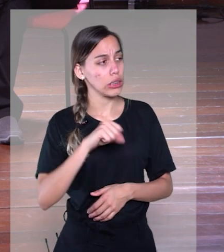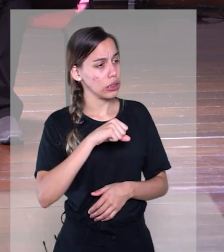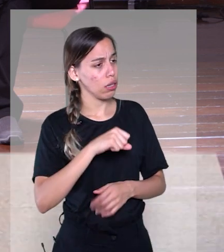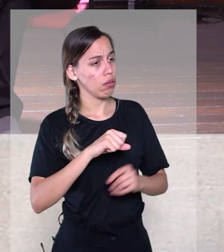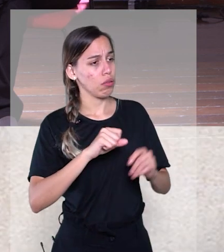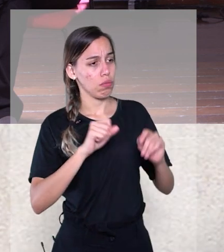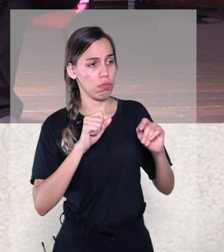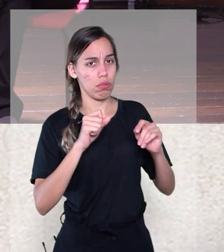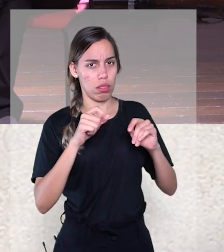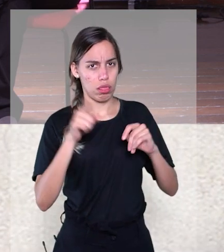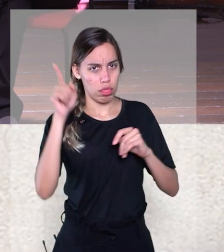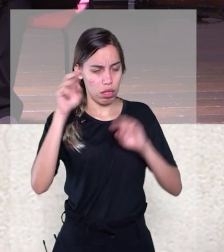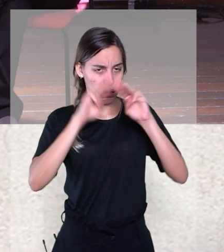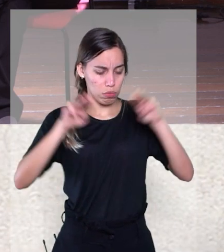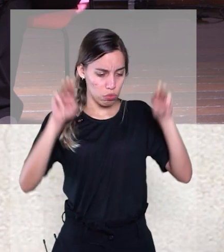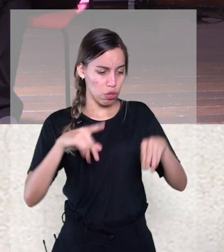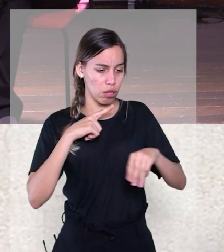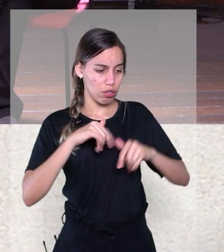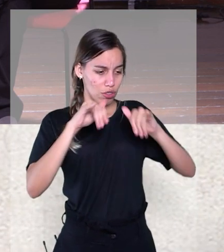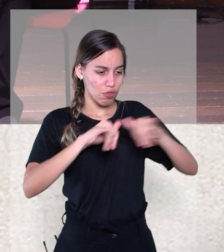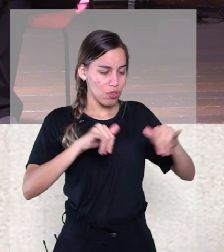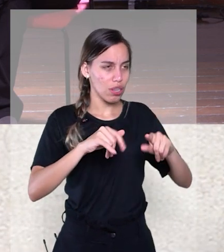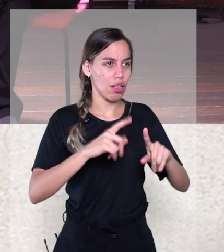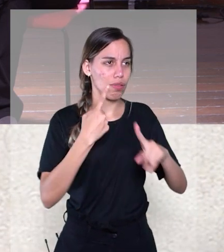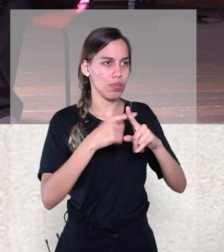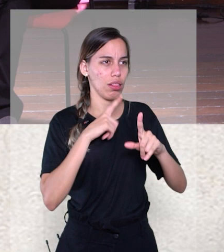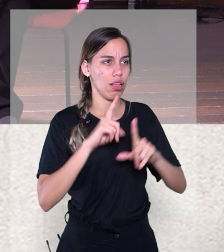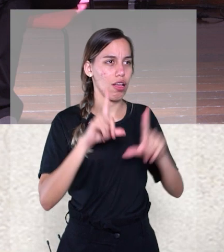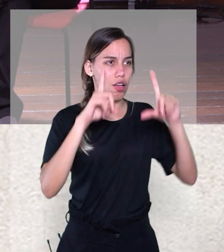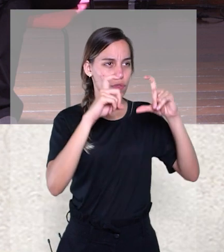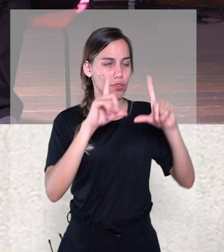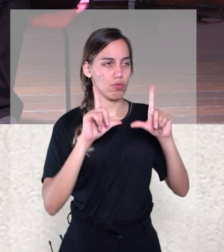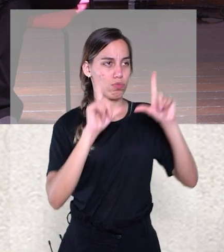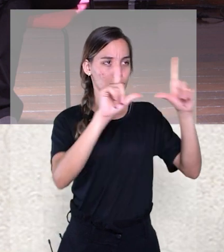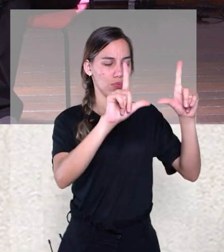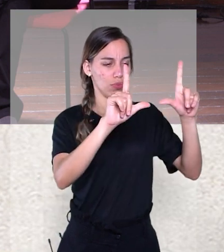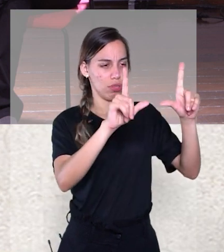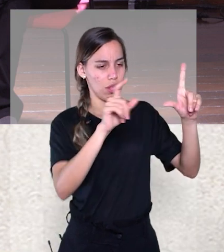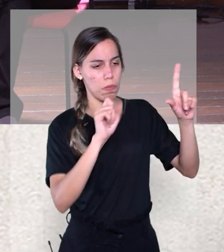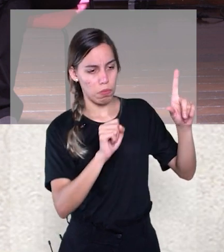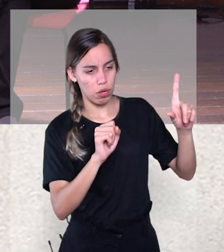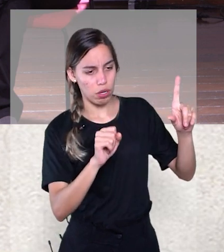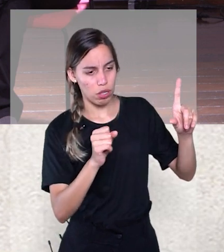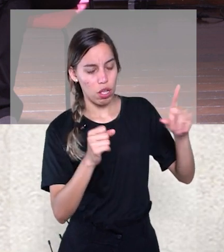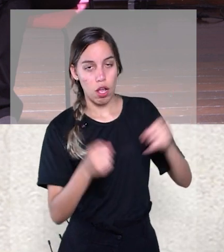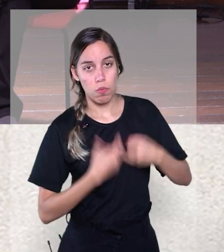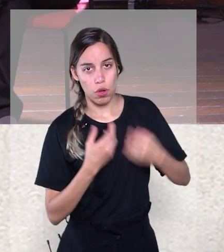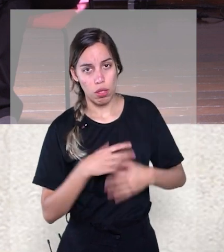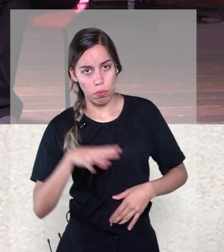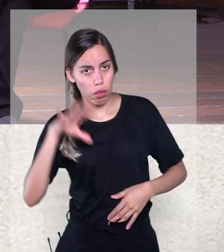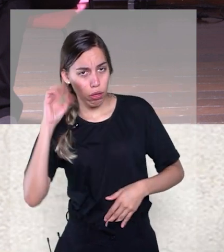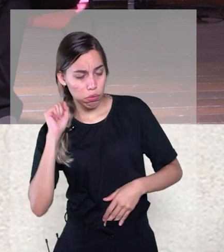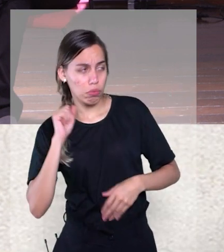isso, né? Porque você tem a imagem, você pode ouvir o poema assim por 3. Depois da pandemia também ninguém